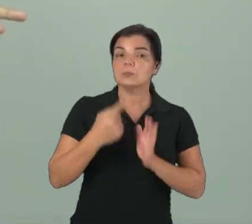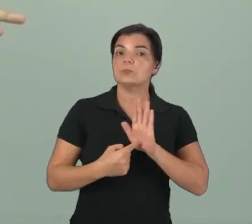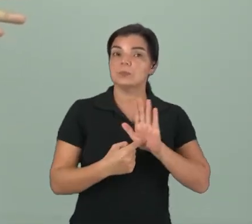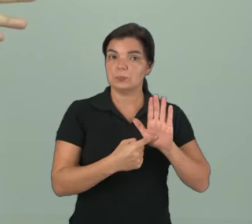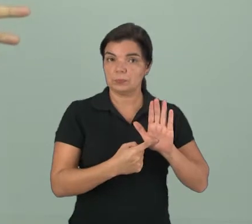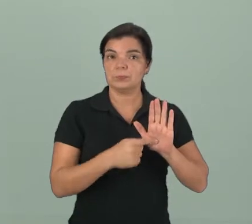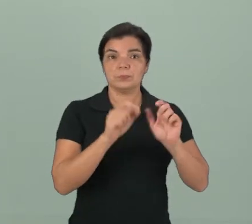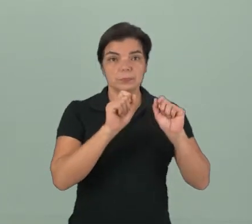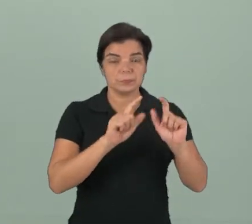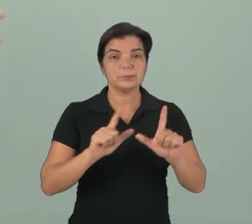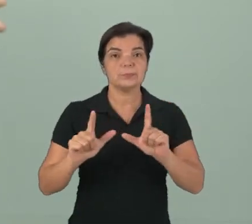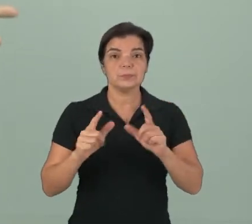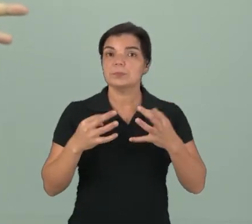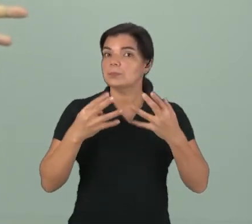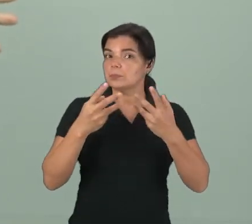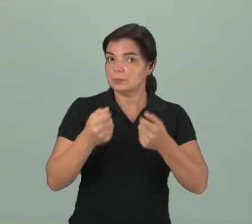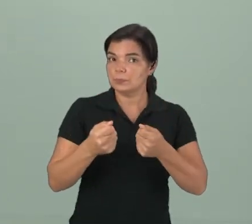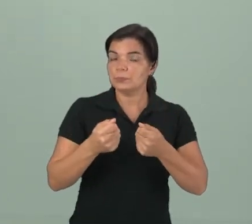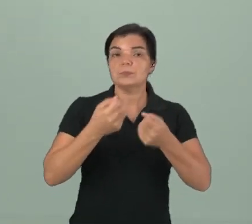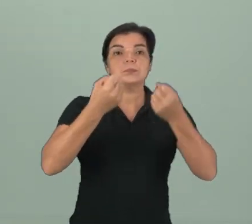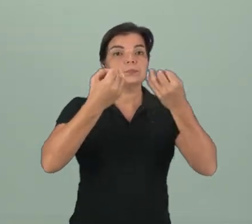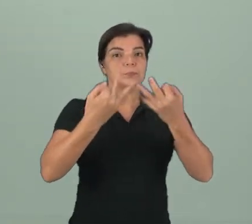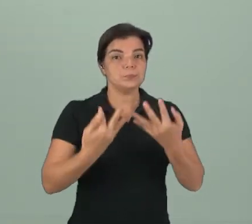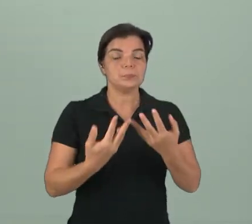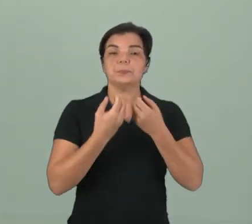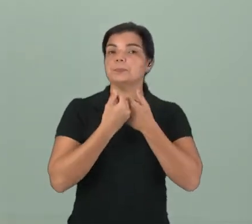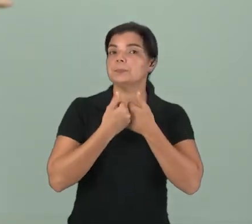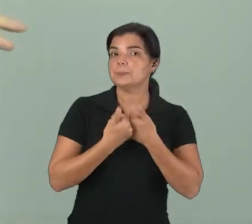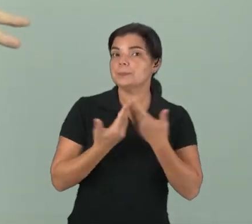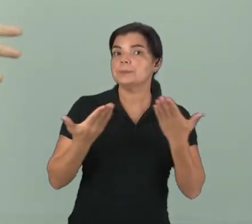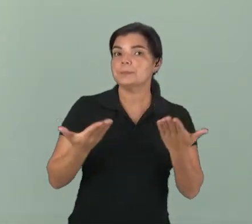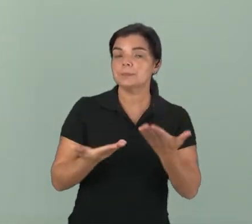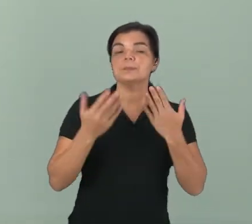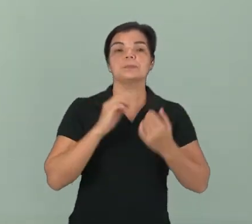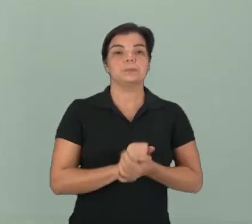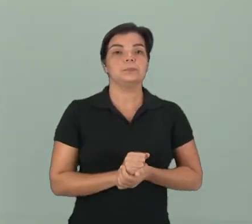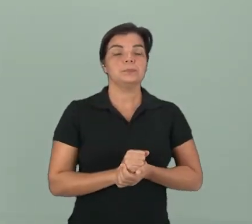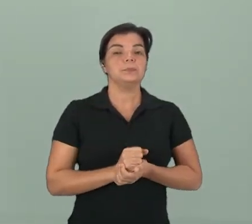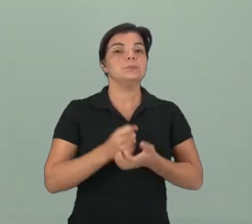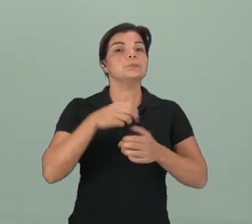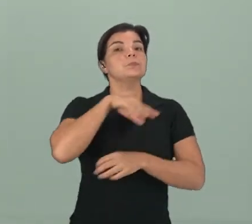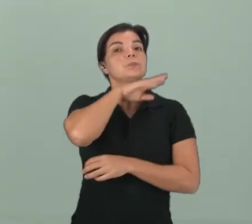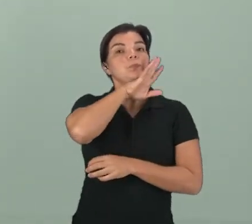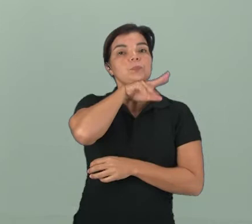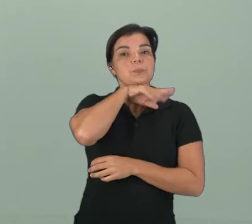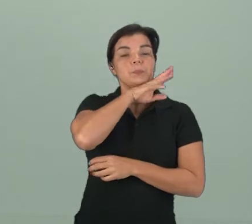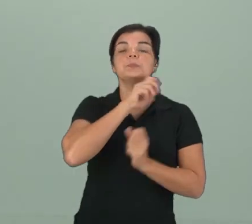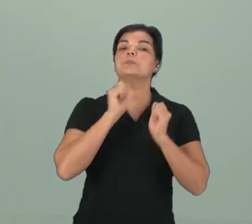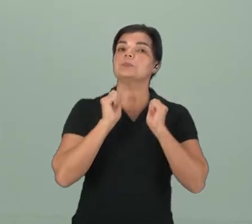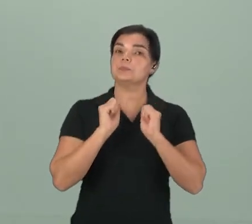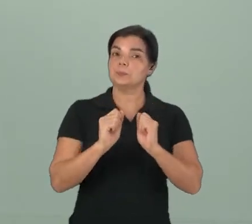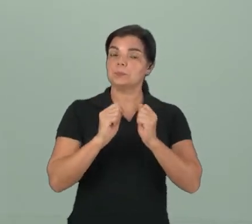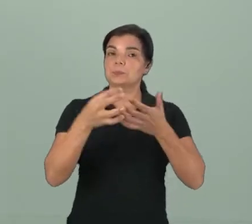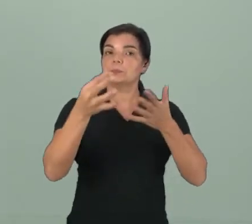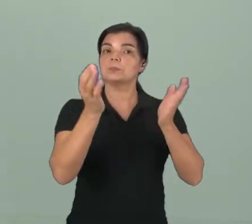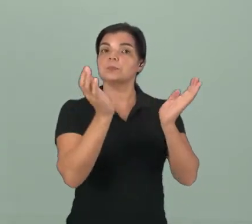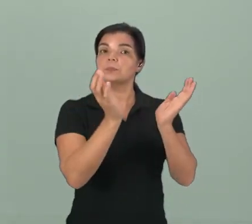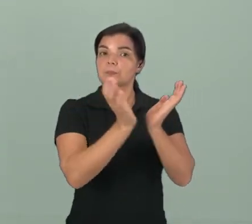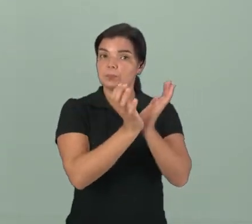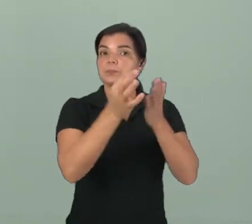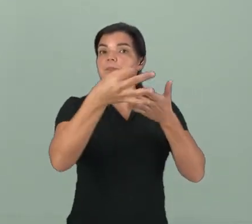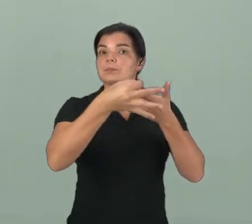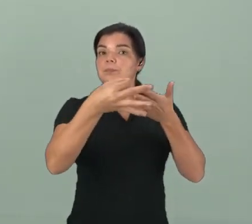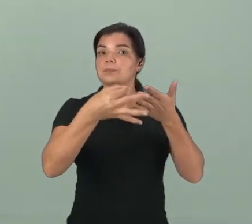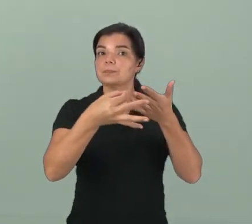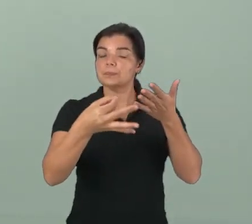apareceu aí na telinha de vocês, em tudo que eu estava falando? Muito bem. Nós estamos conversando que os animais, eles podem ser classificados, não é